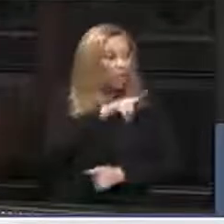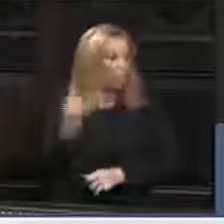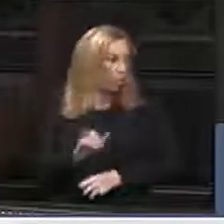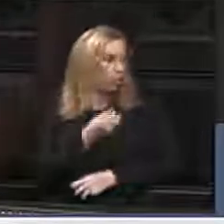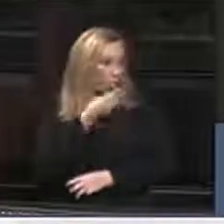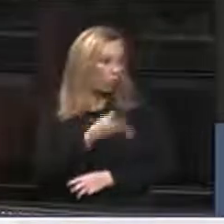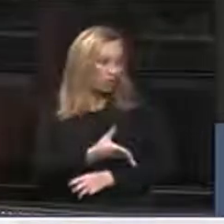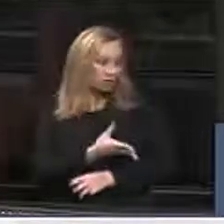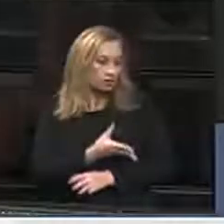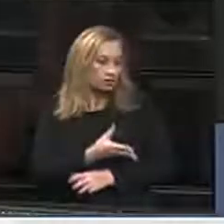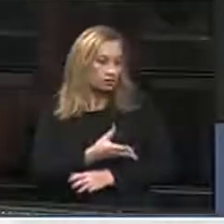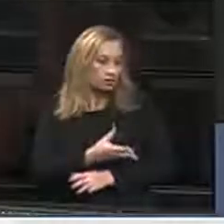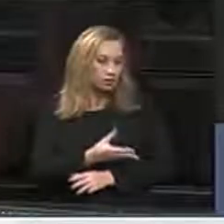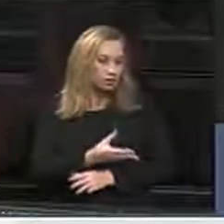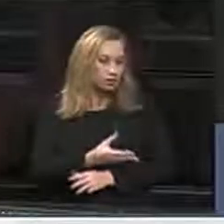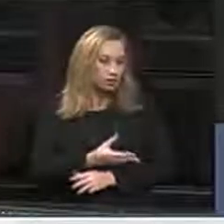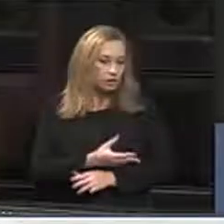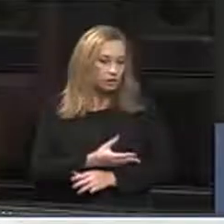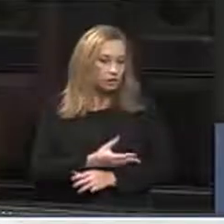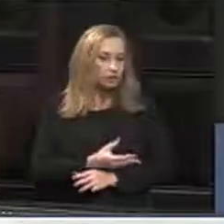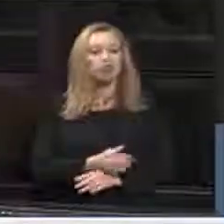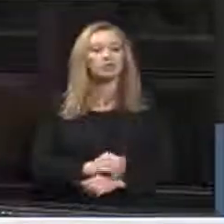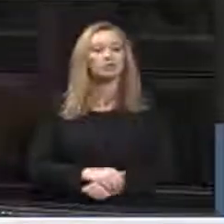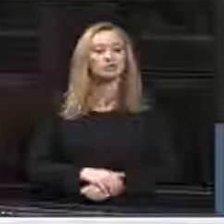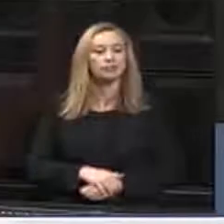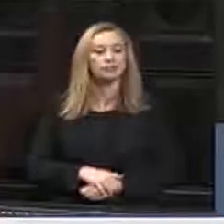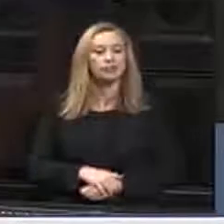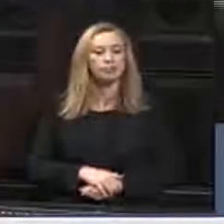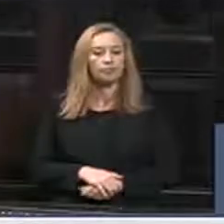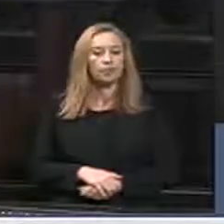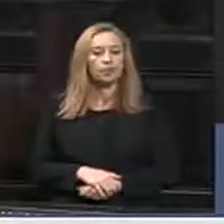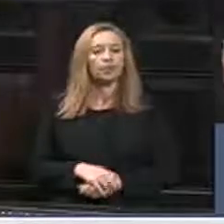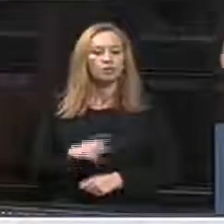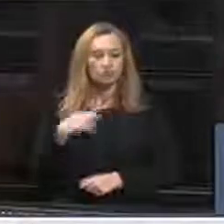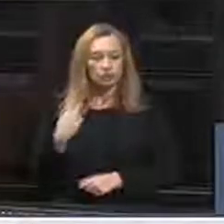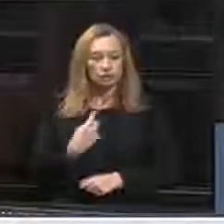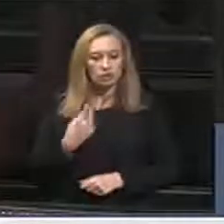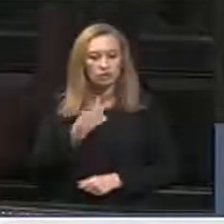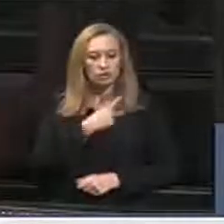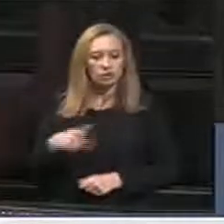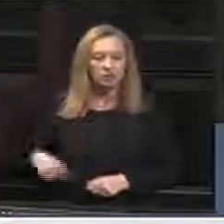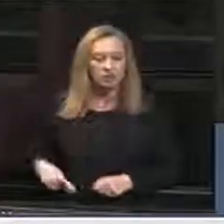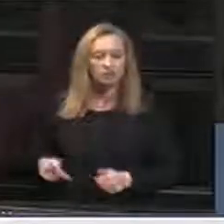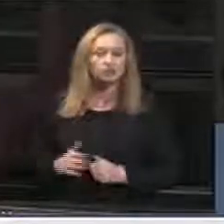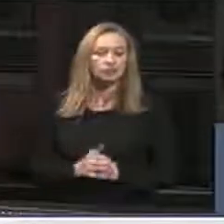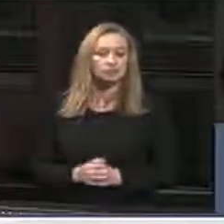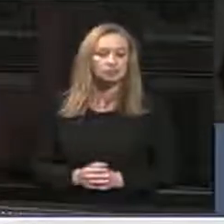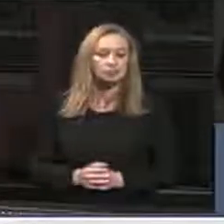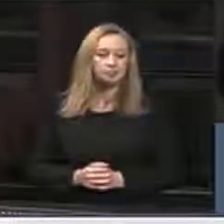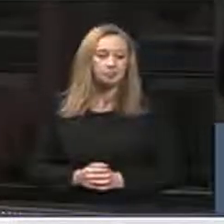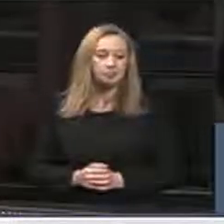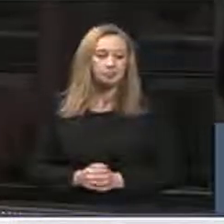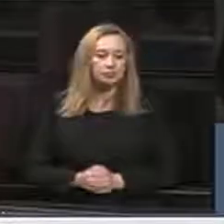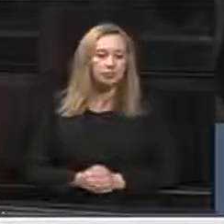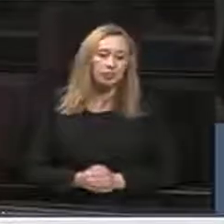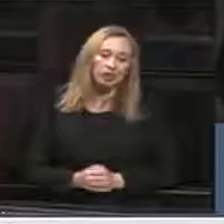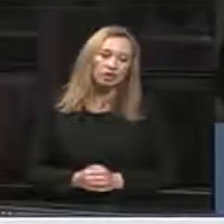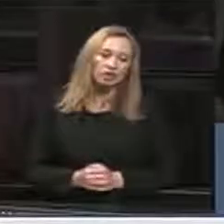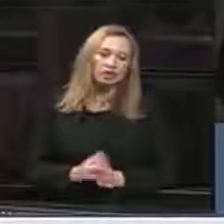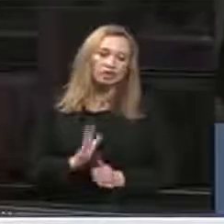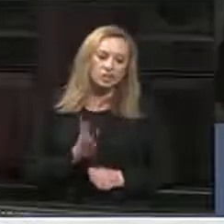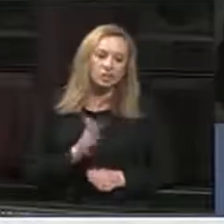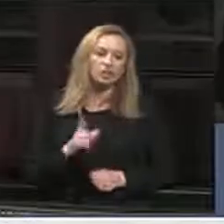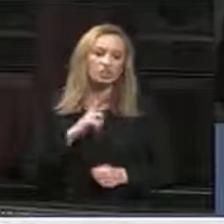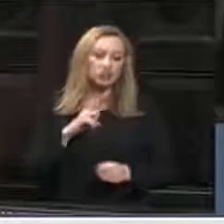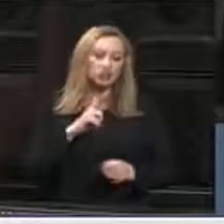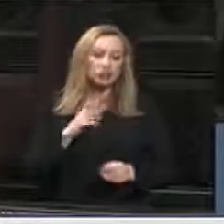uma que não é idêntica, mas é assemelhada, do nosso presidente, que foi convertida em lei, e nós já tivemos até uma